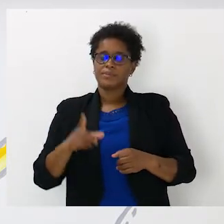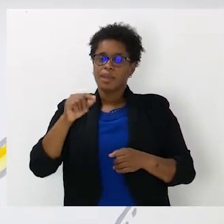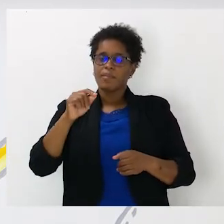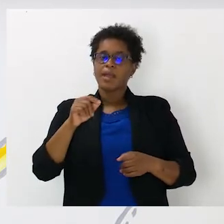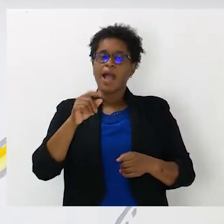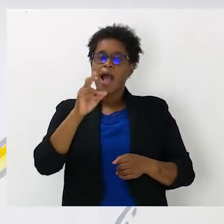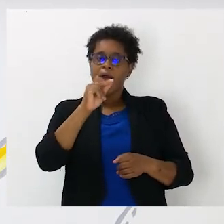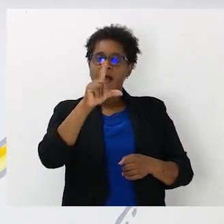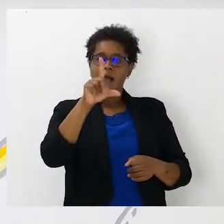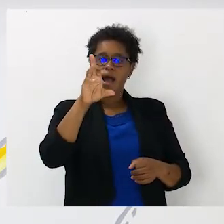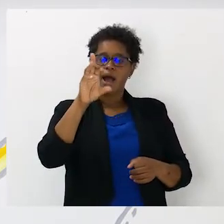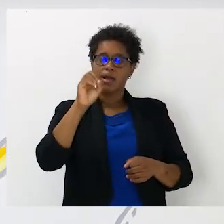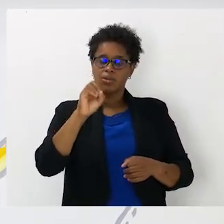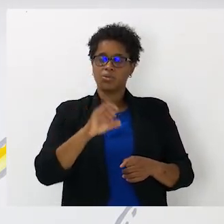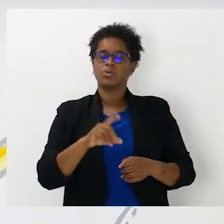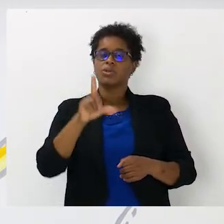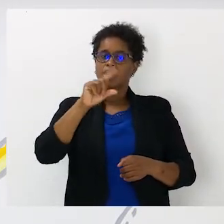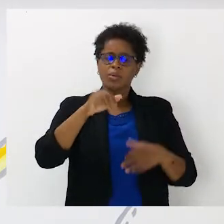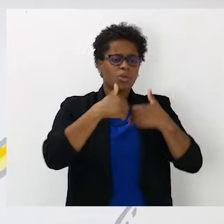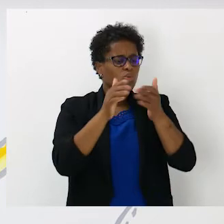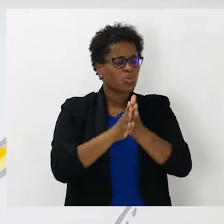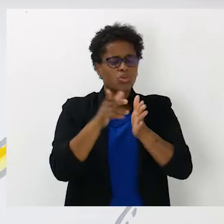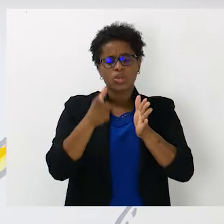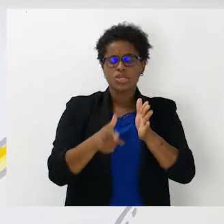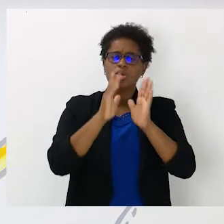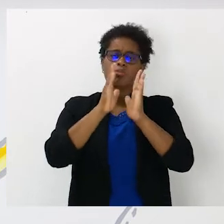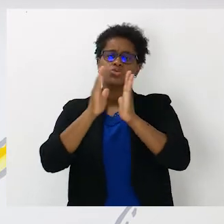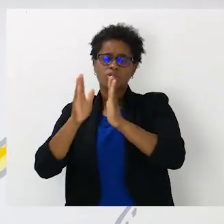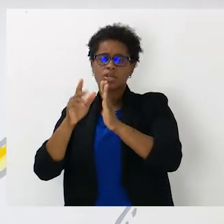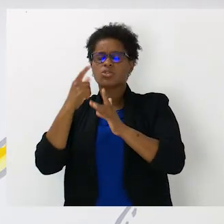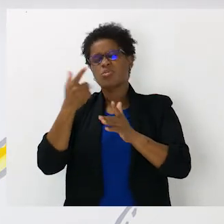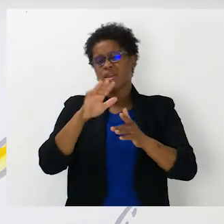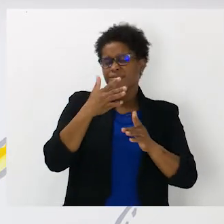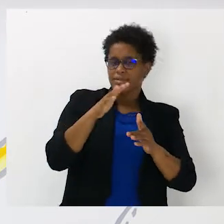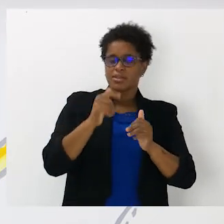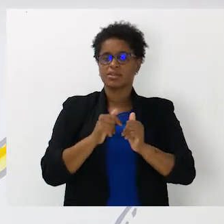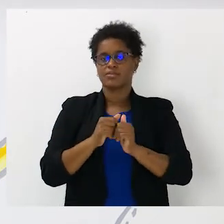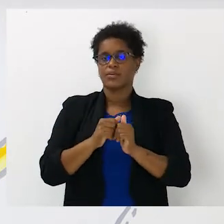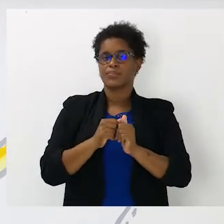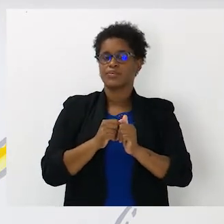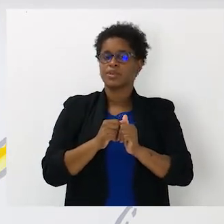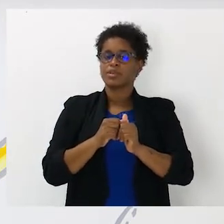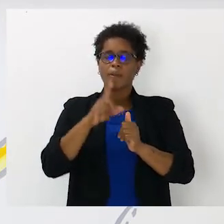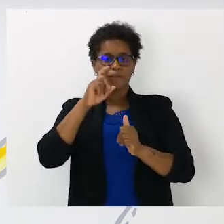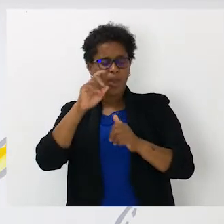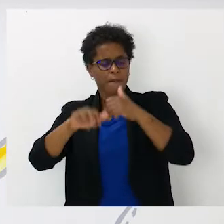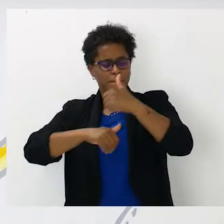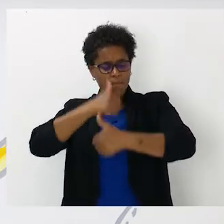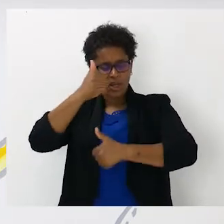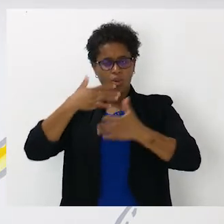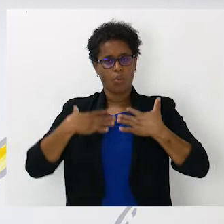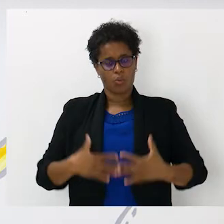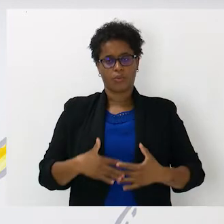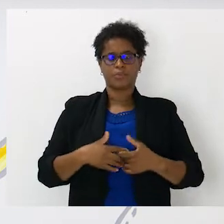alho, todo esse processo numa tentativa de preservar melhor ainda o